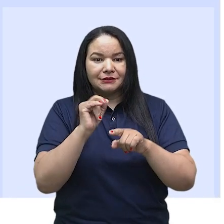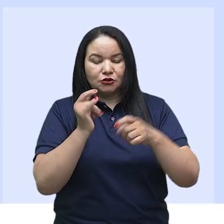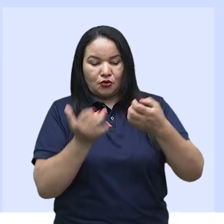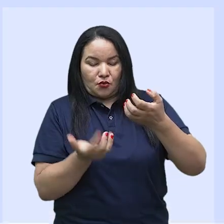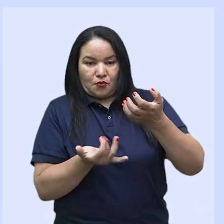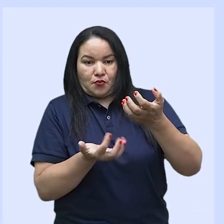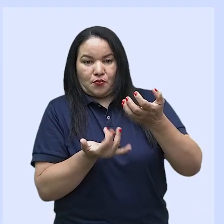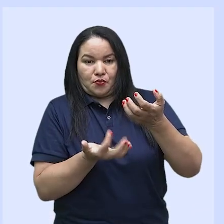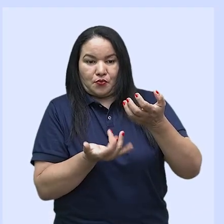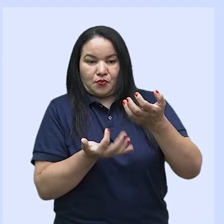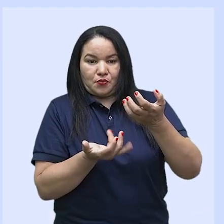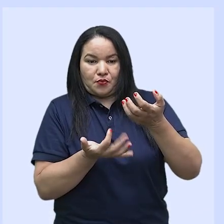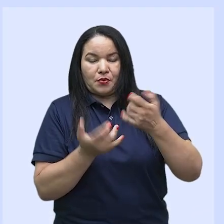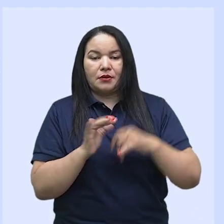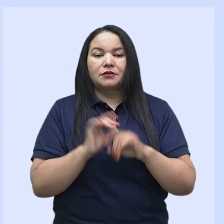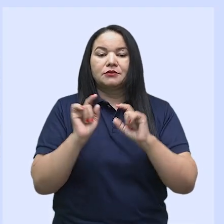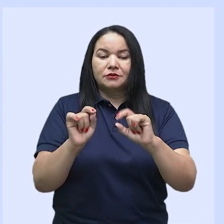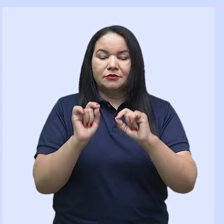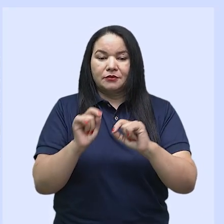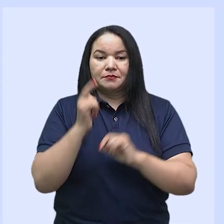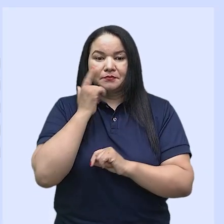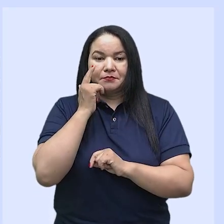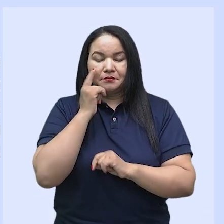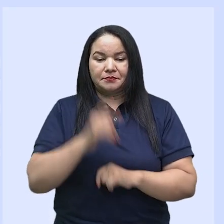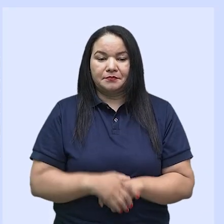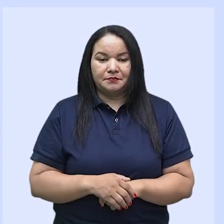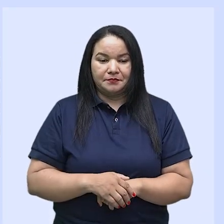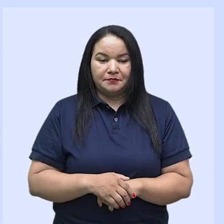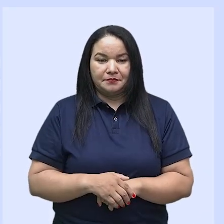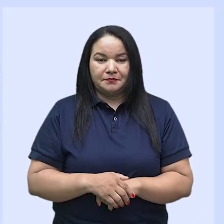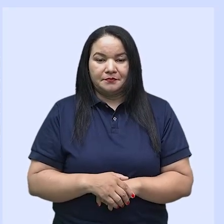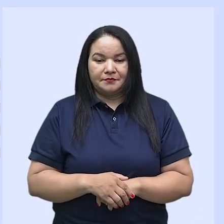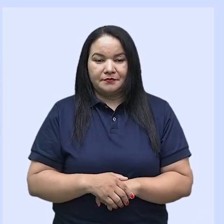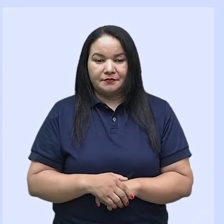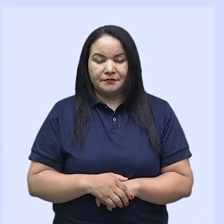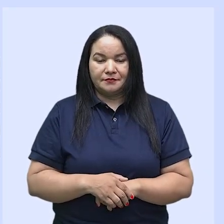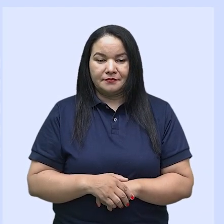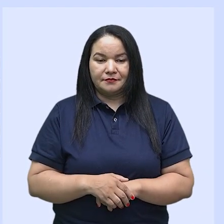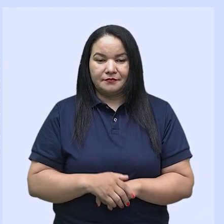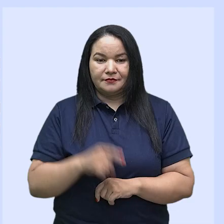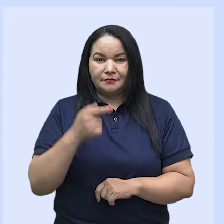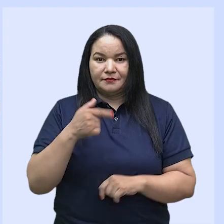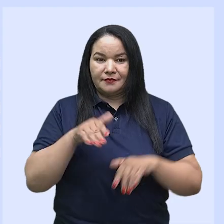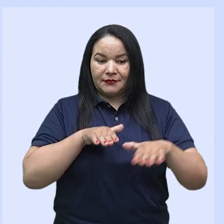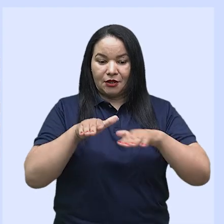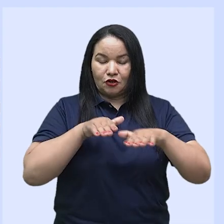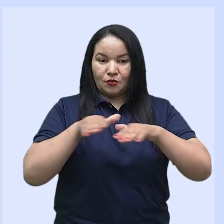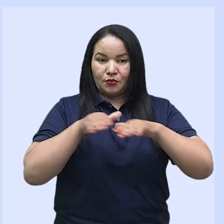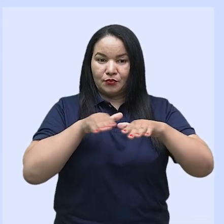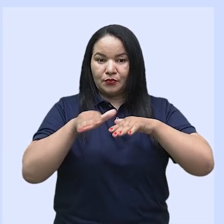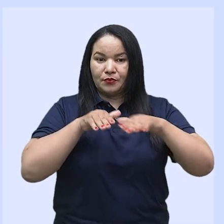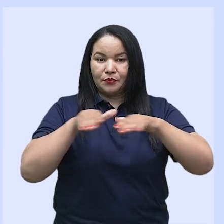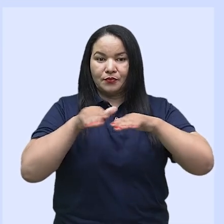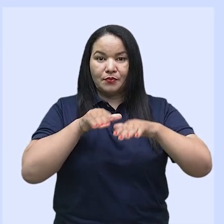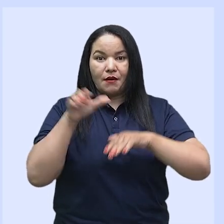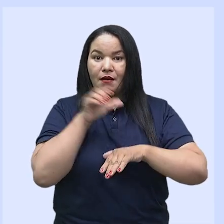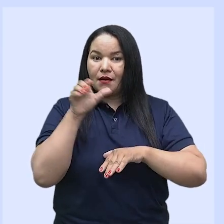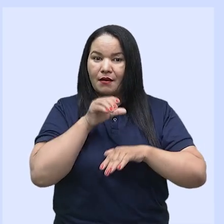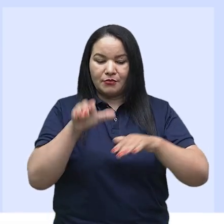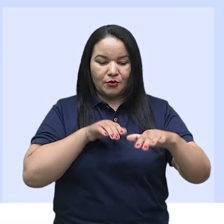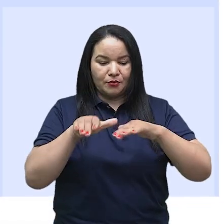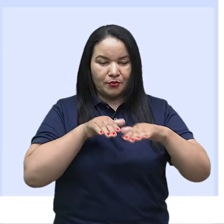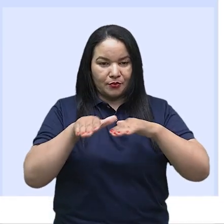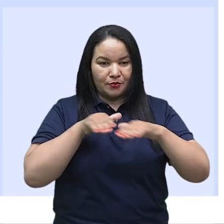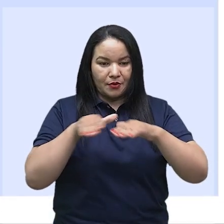corpo começa a ser aquecido, né? Coloquei ali uma chama, o que vai acontecer? Maior agitação